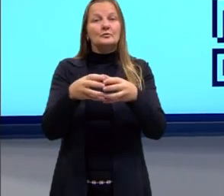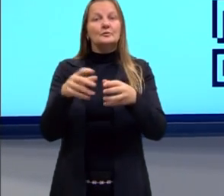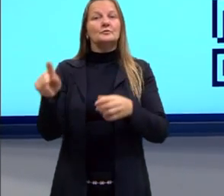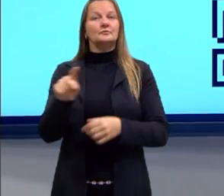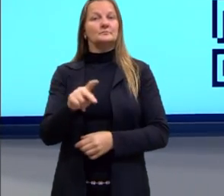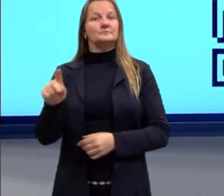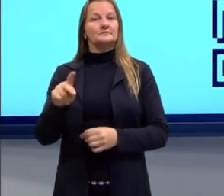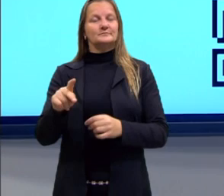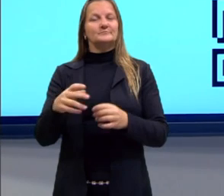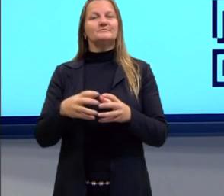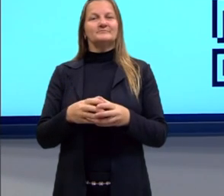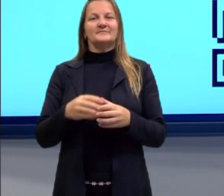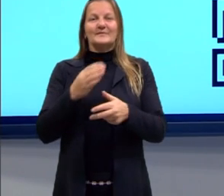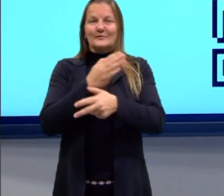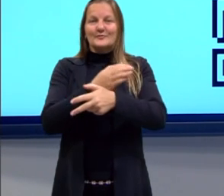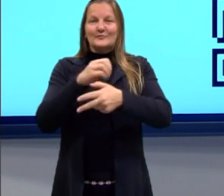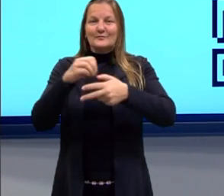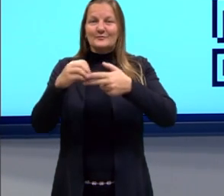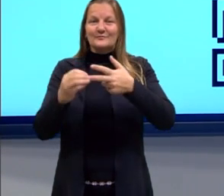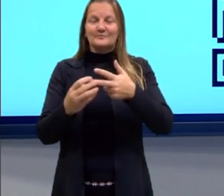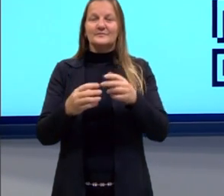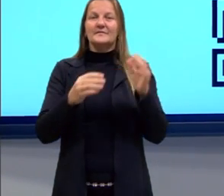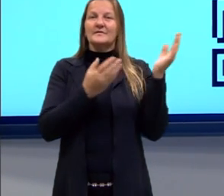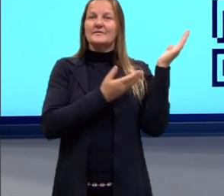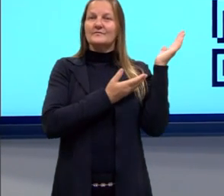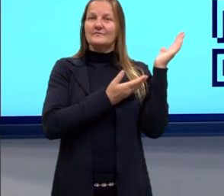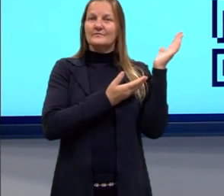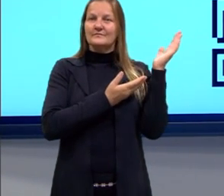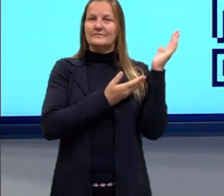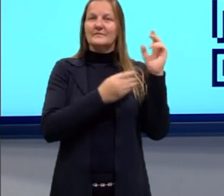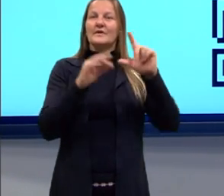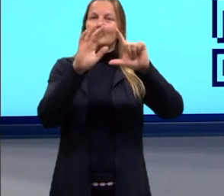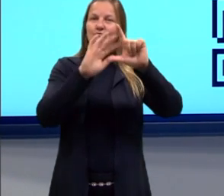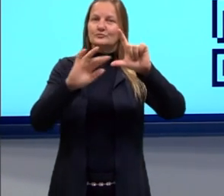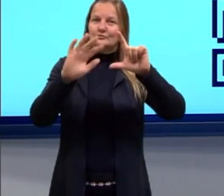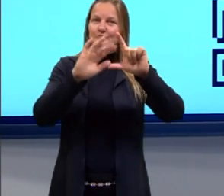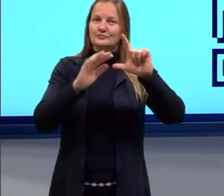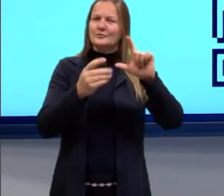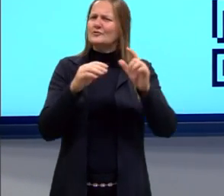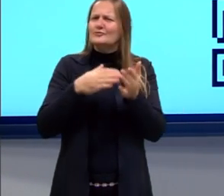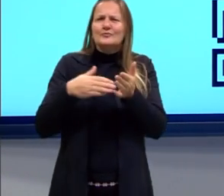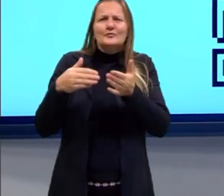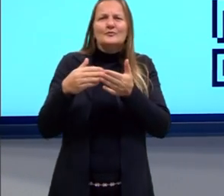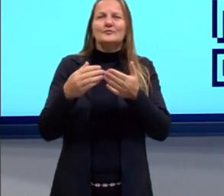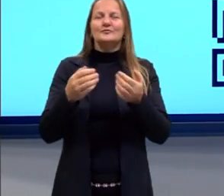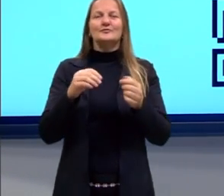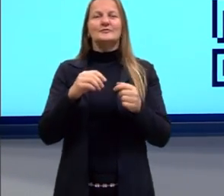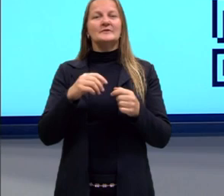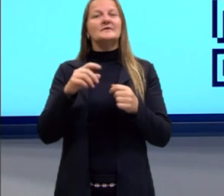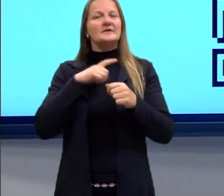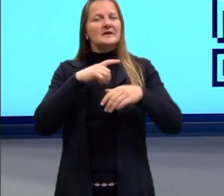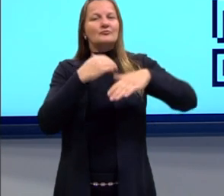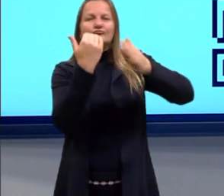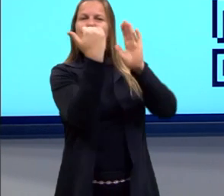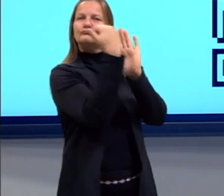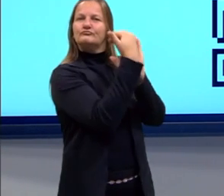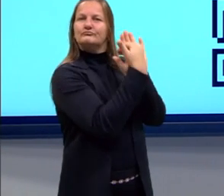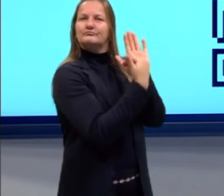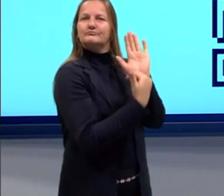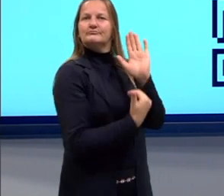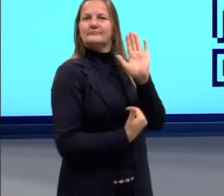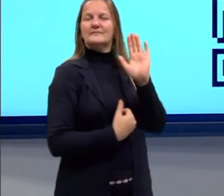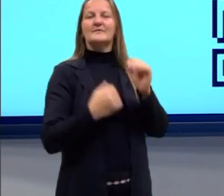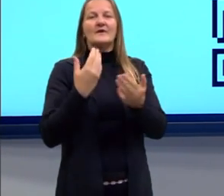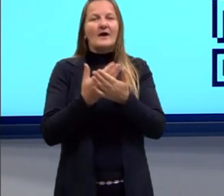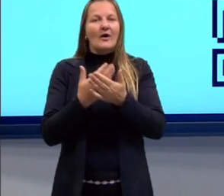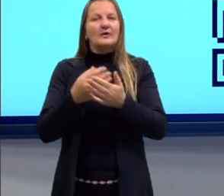professores do Pré Enem e ao lado temos o nosso QR Code onde tem aliás playlists das aulas